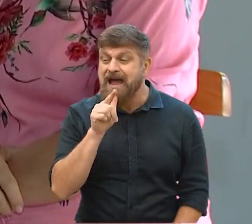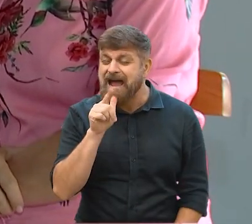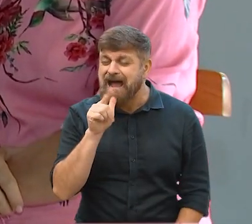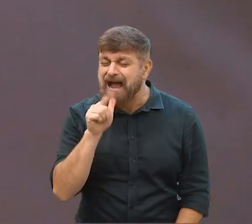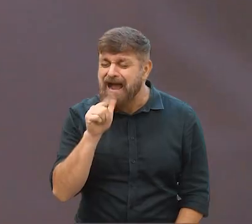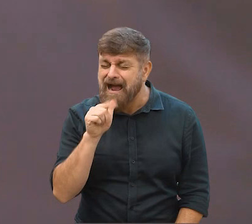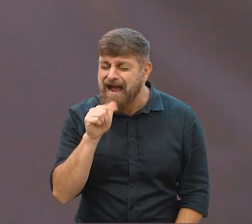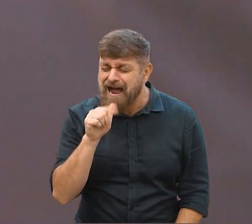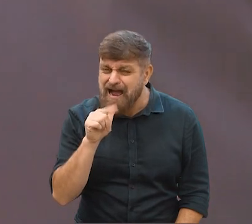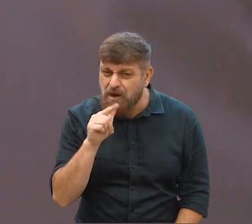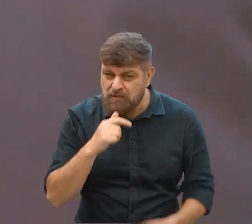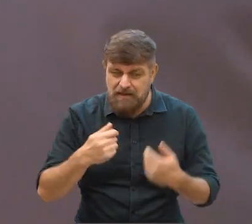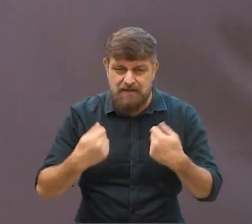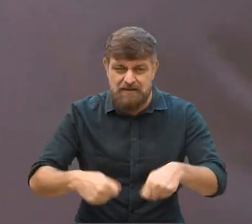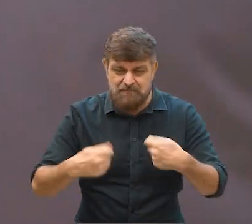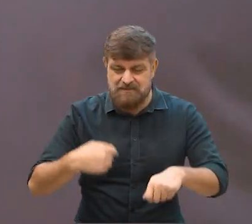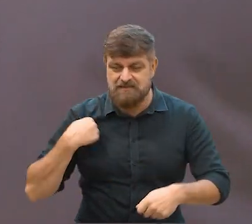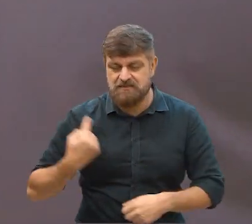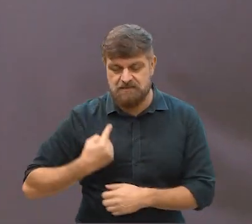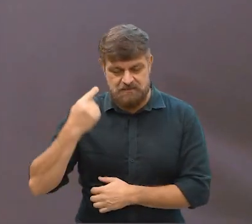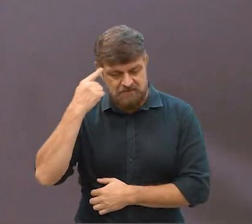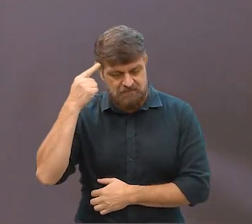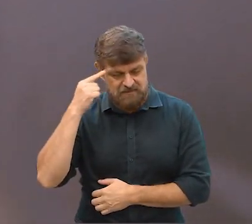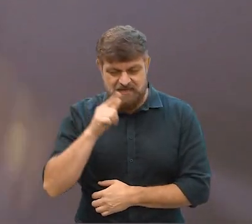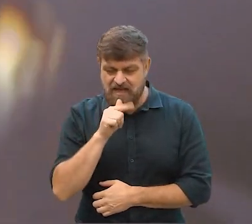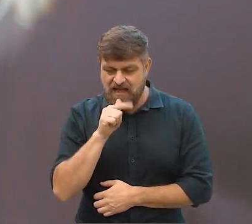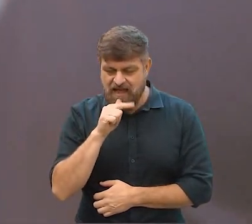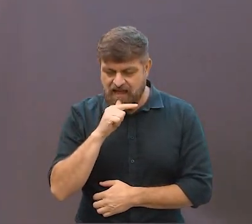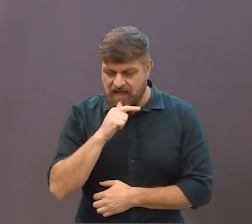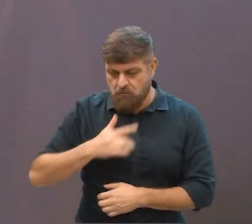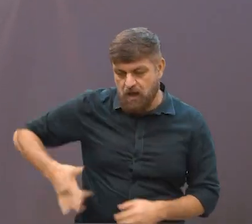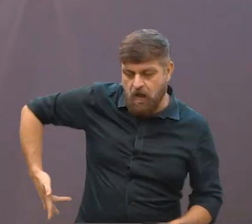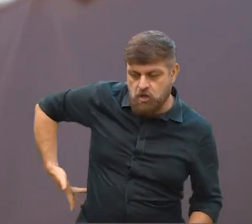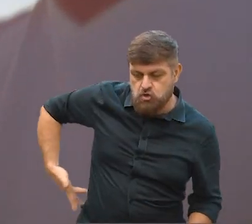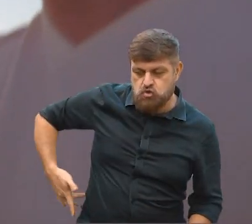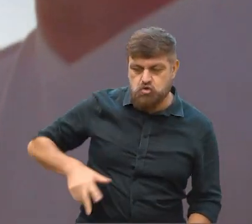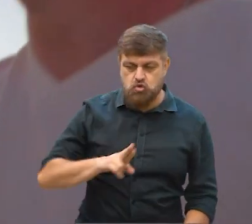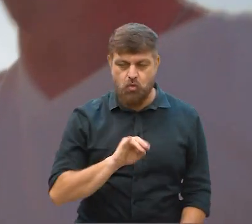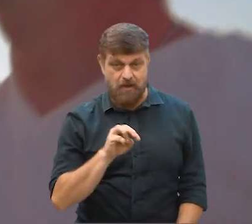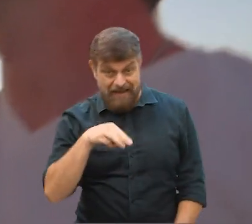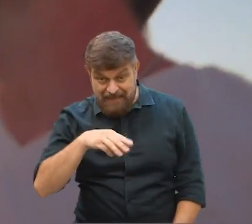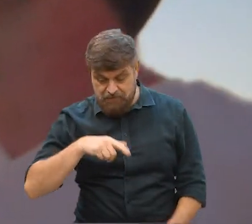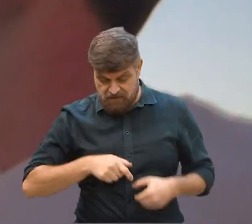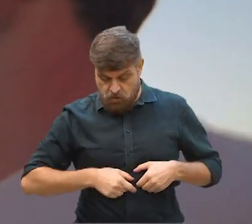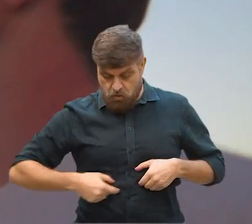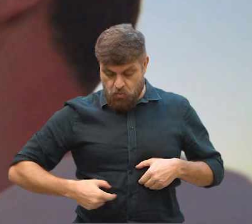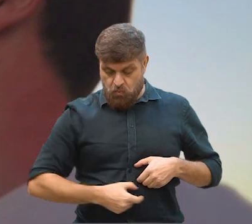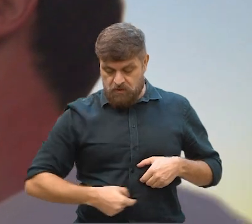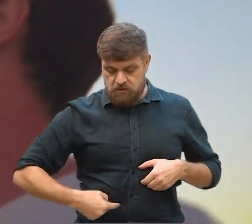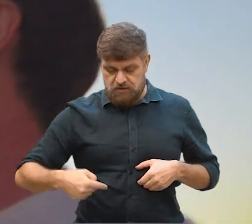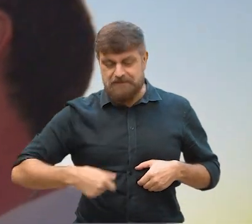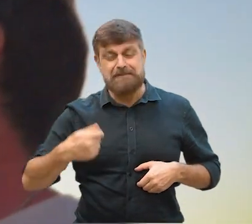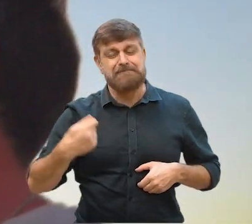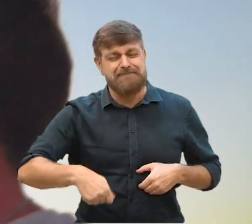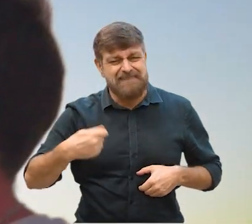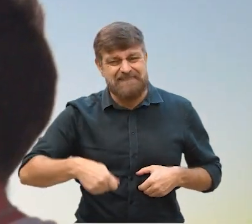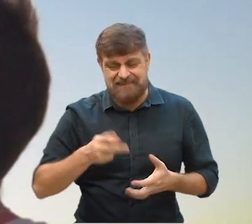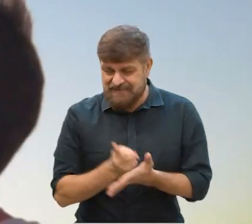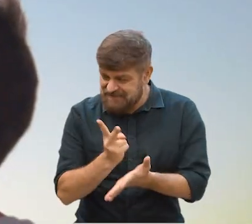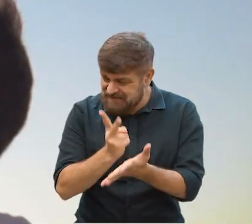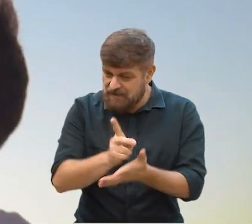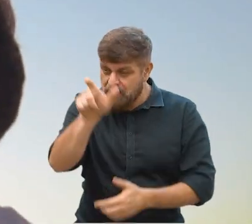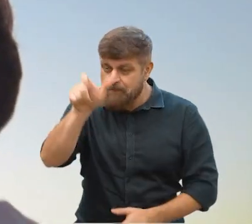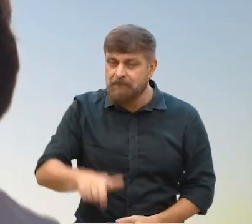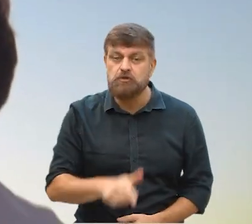bastante água. É engraçado que a gente relaciona a água à função renal, à circulação, mas o intestino depende da pessoa sempre